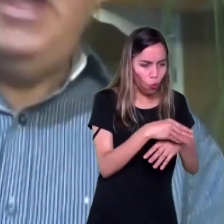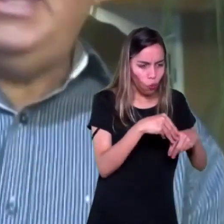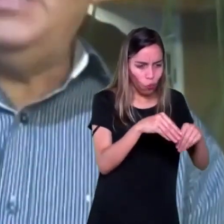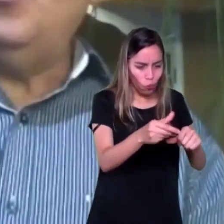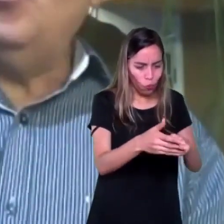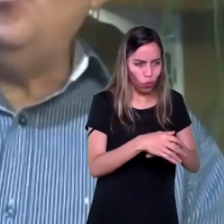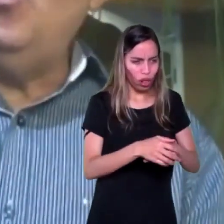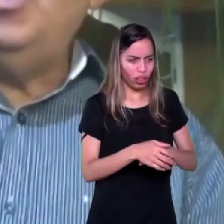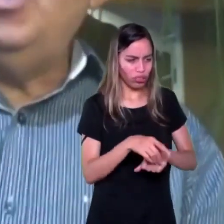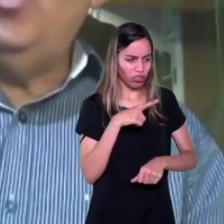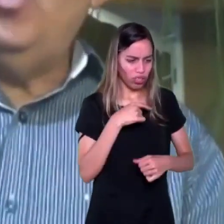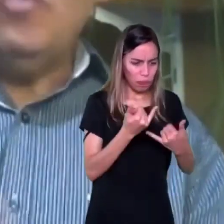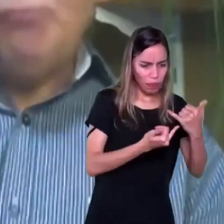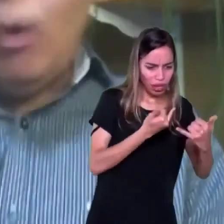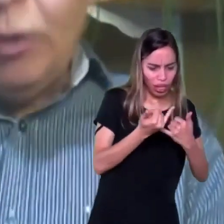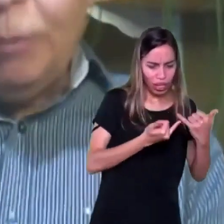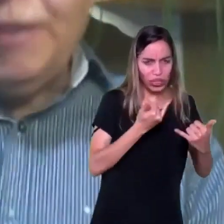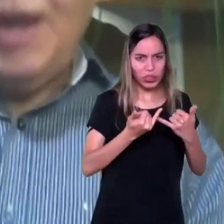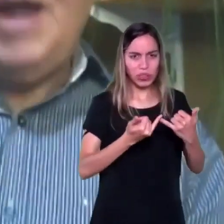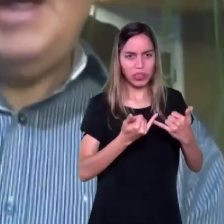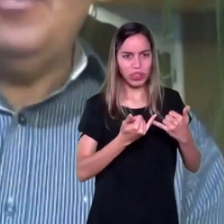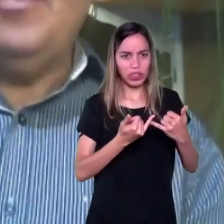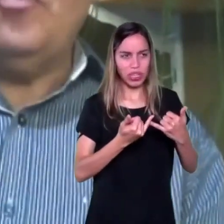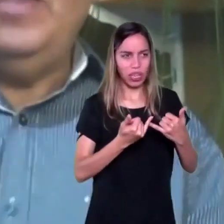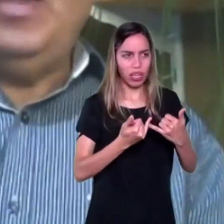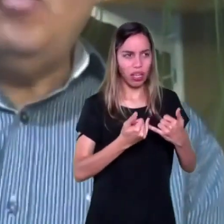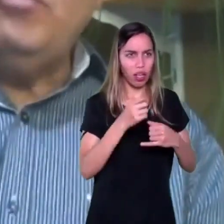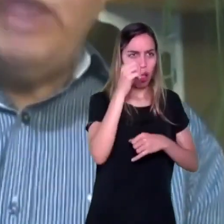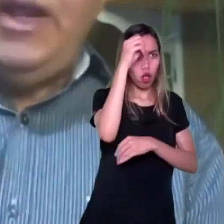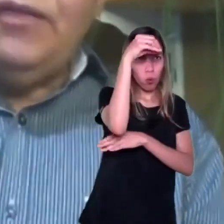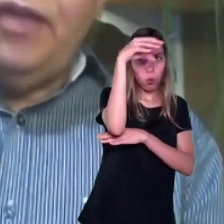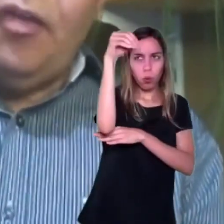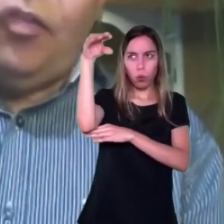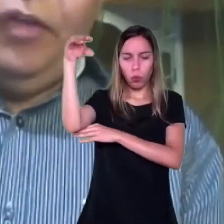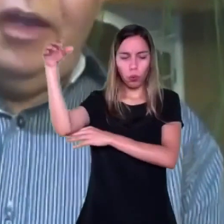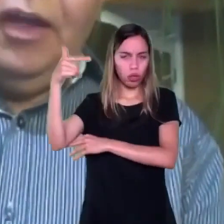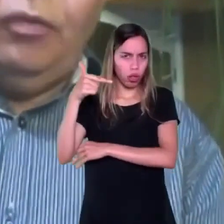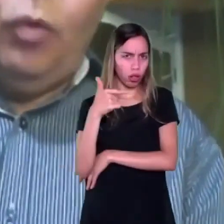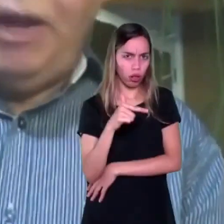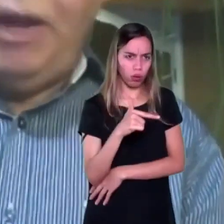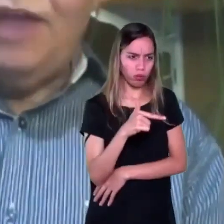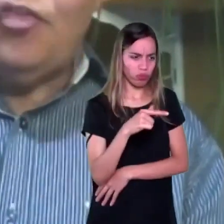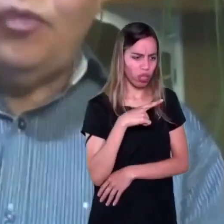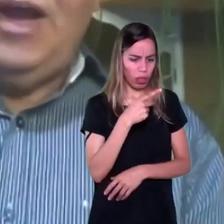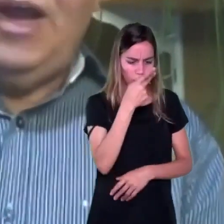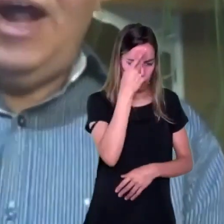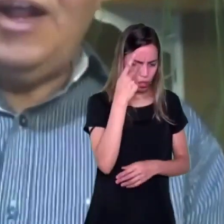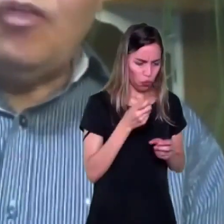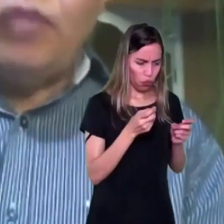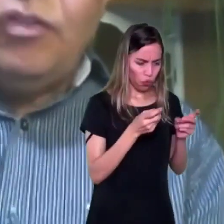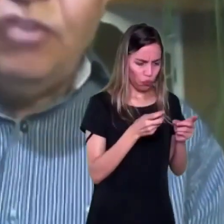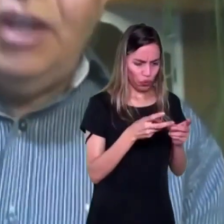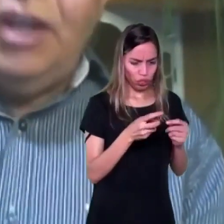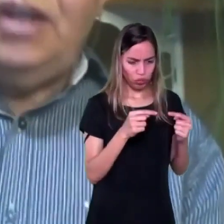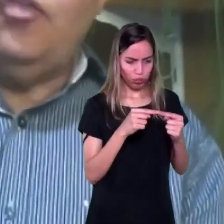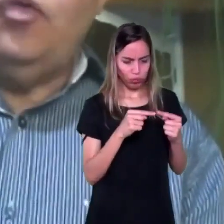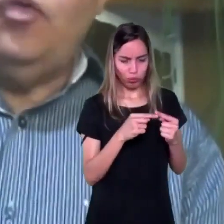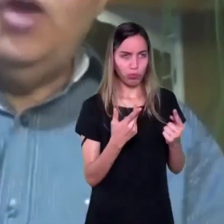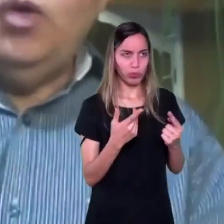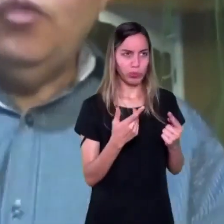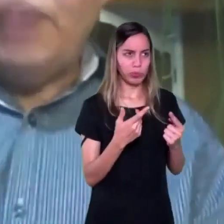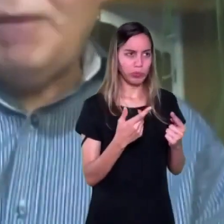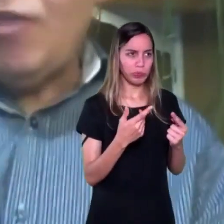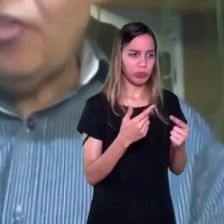ruas, com ruas mal iluminadas, com vendas, né, do comércio, aquelas